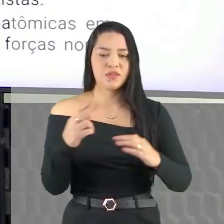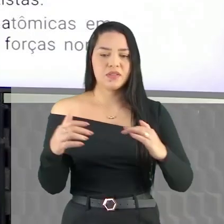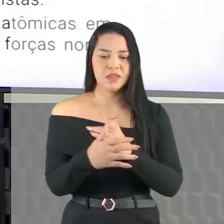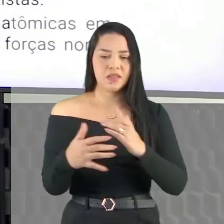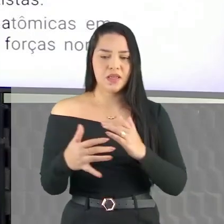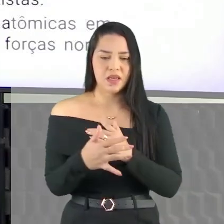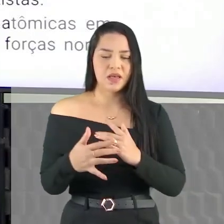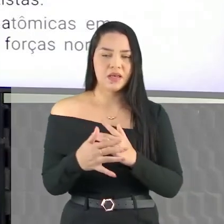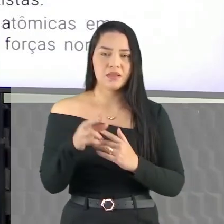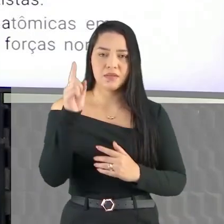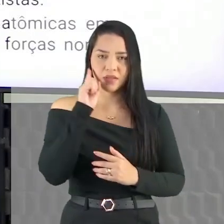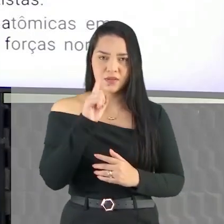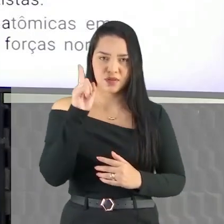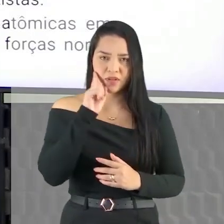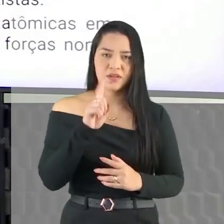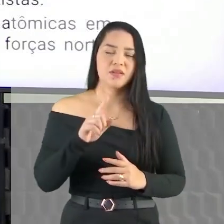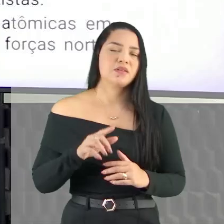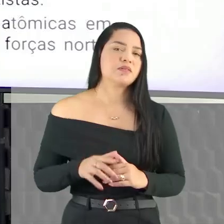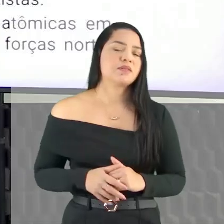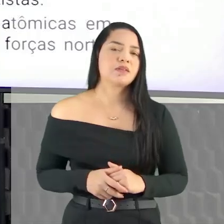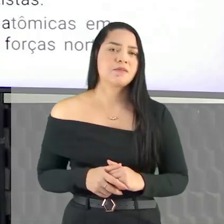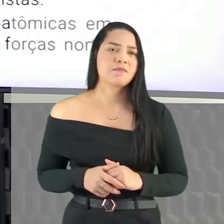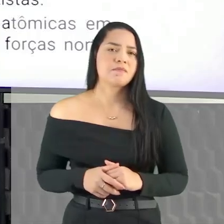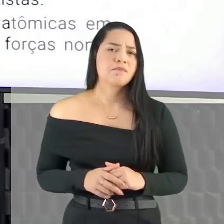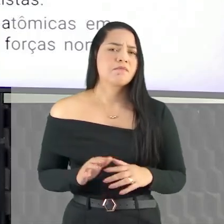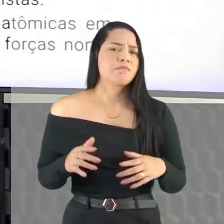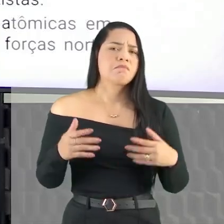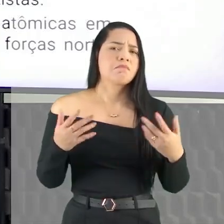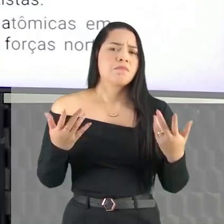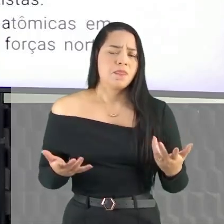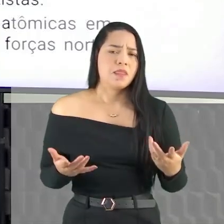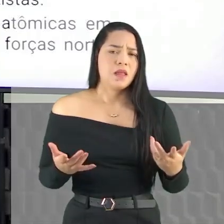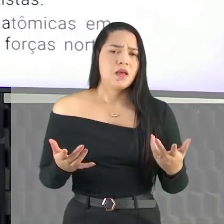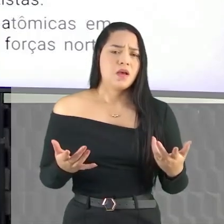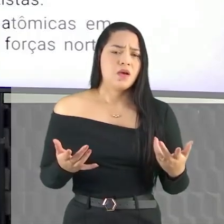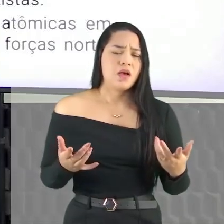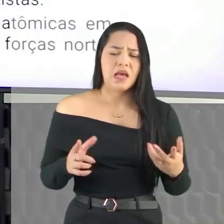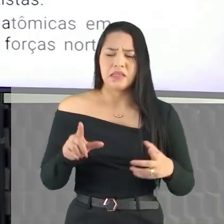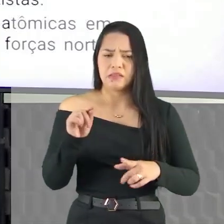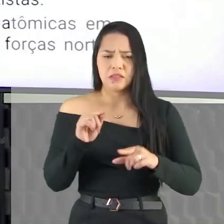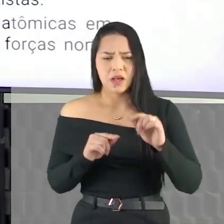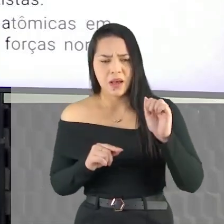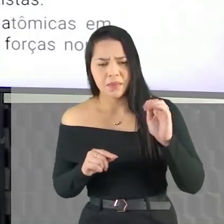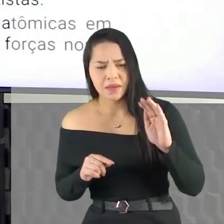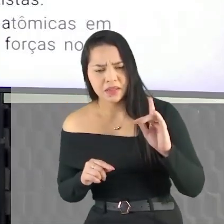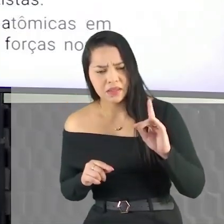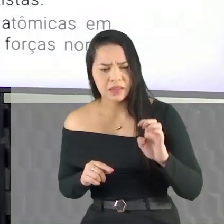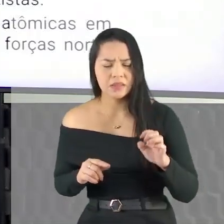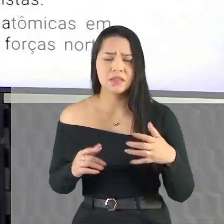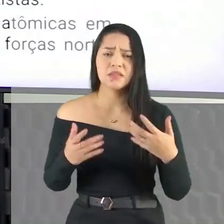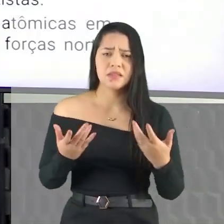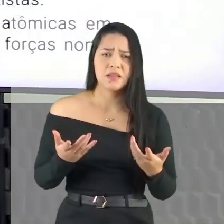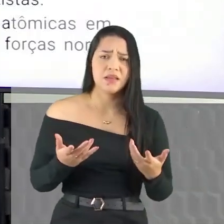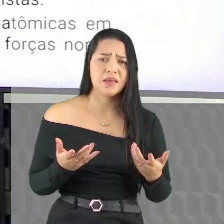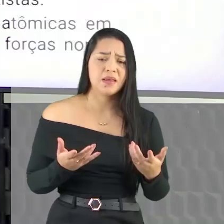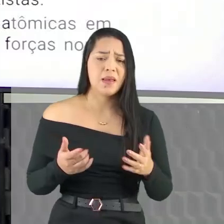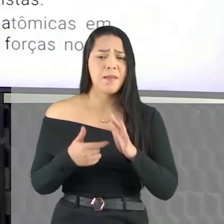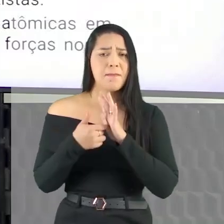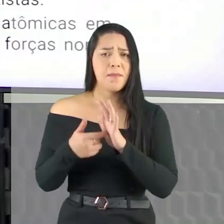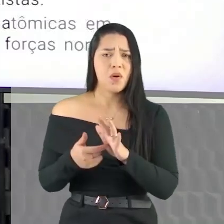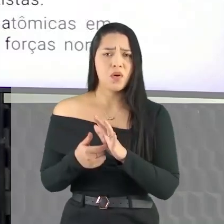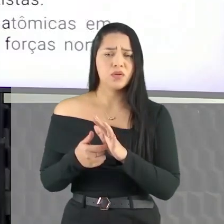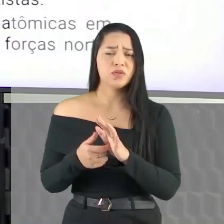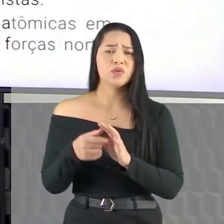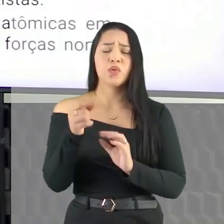pelas forças norte-americanas, gente. Então, olha só, as alternativas, elas até dão uma